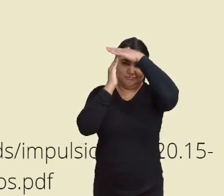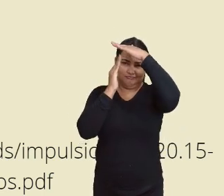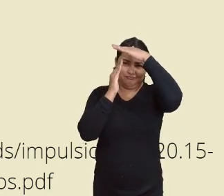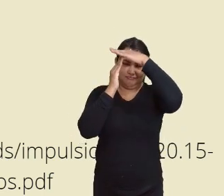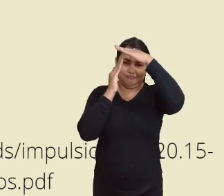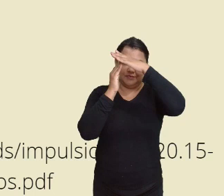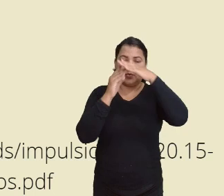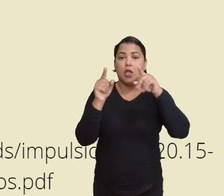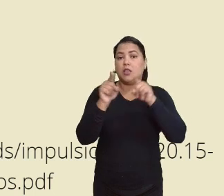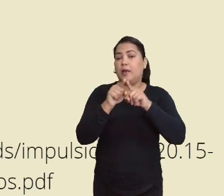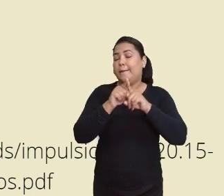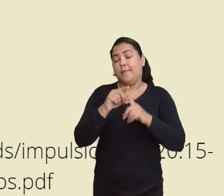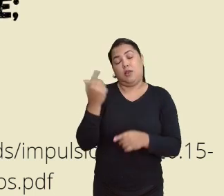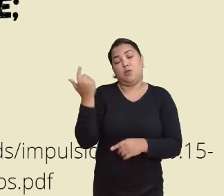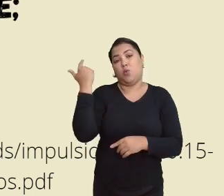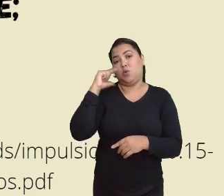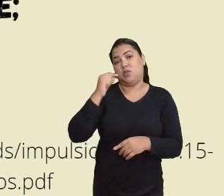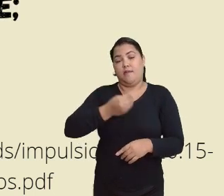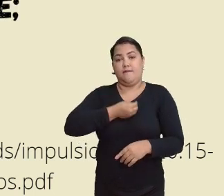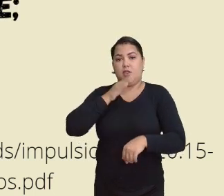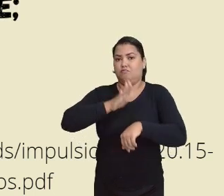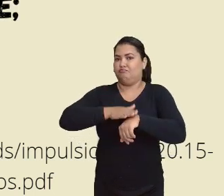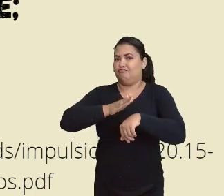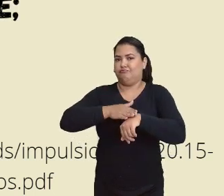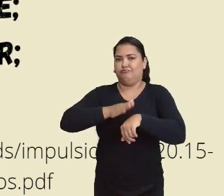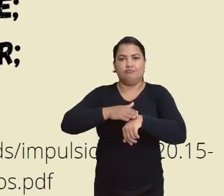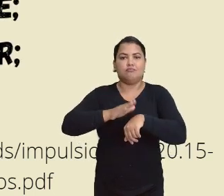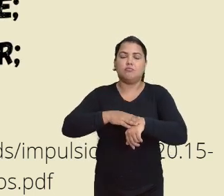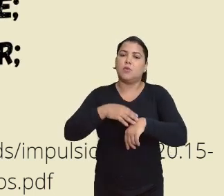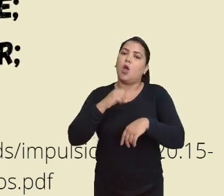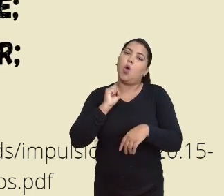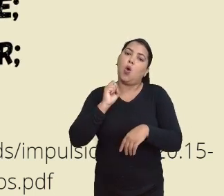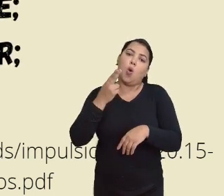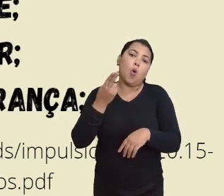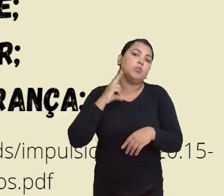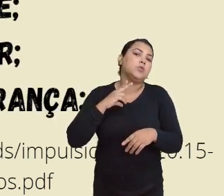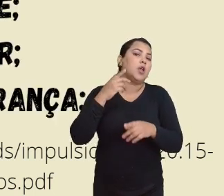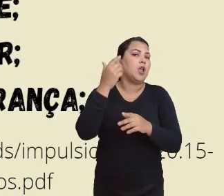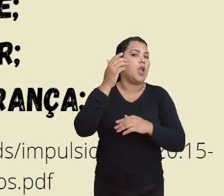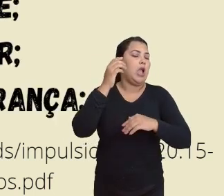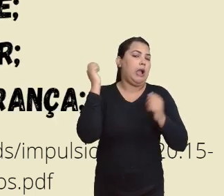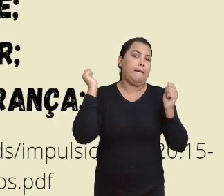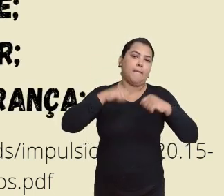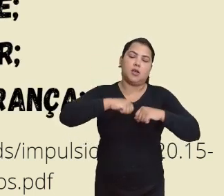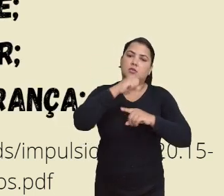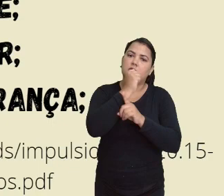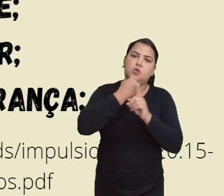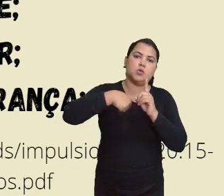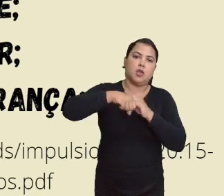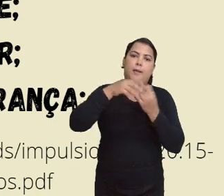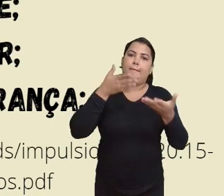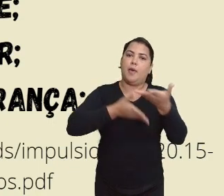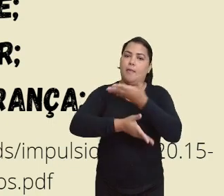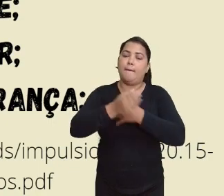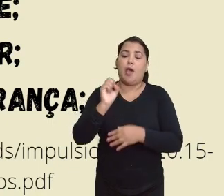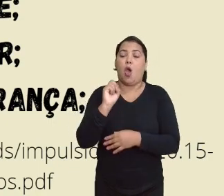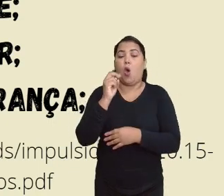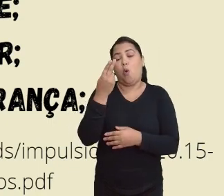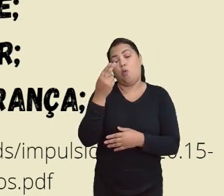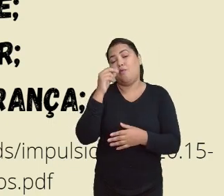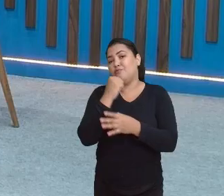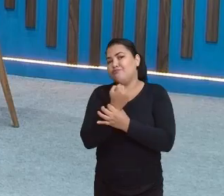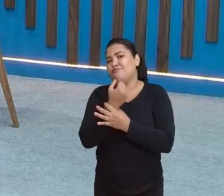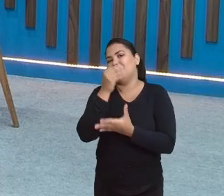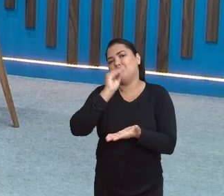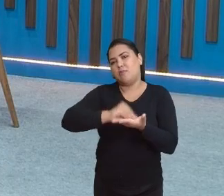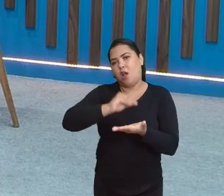autossuficiência, nas habilidades sociais, na saúde, no lazer ou na segurança, né? E